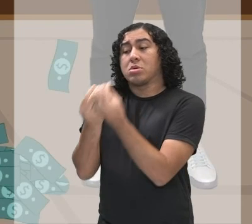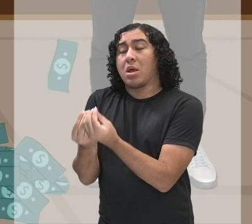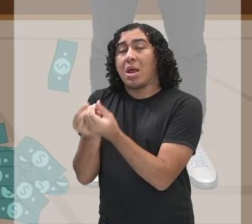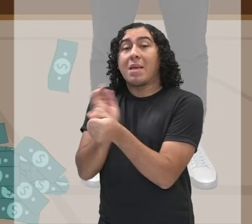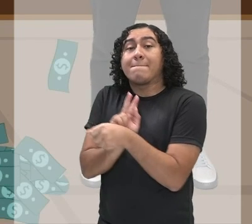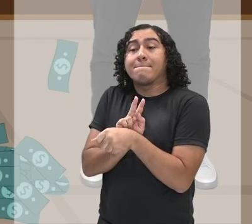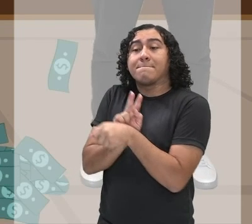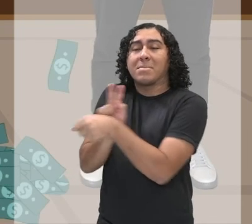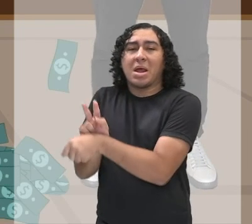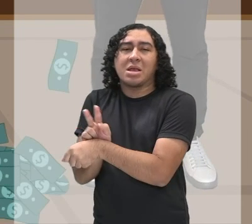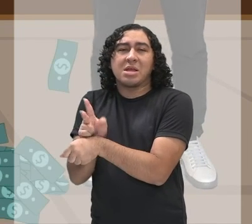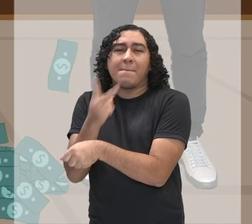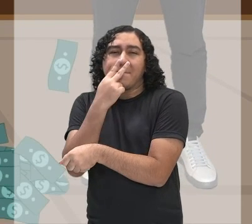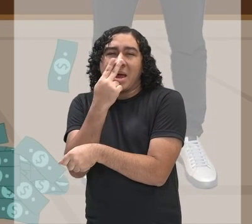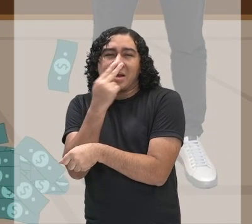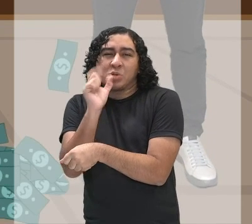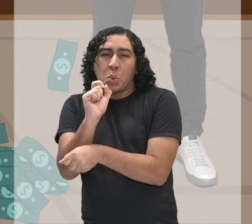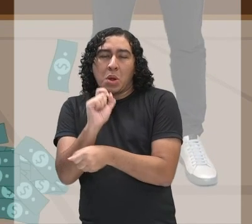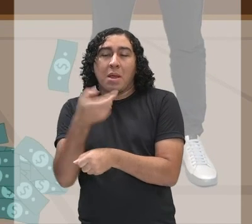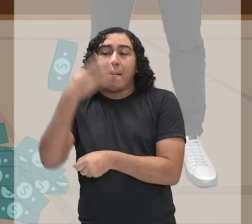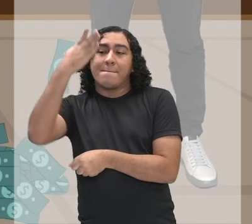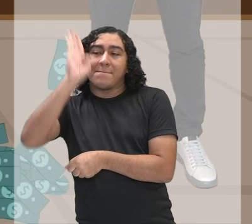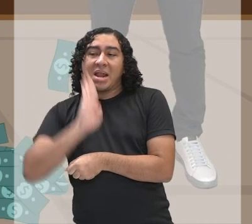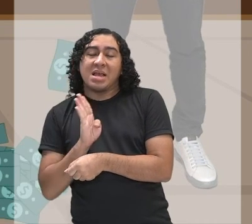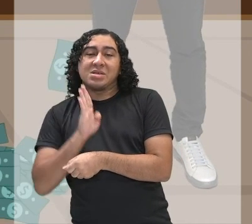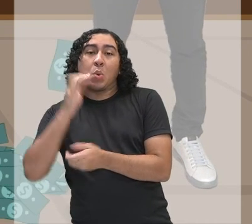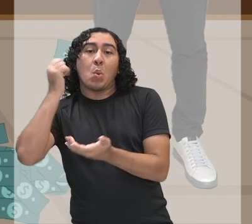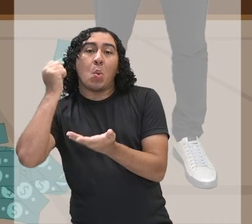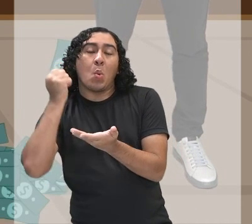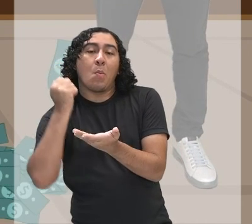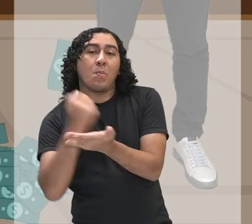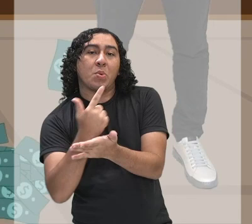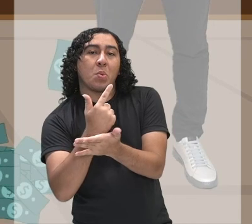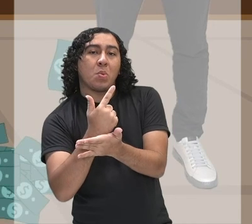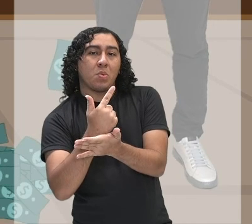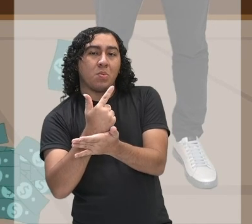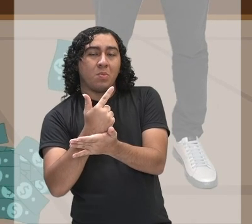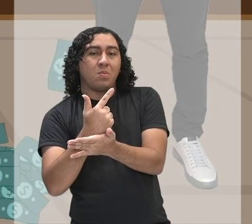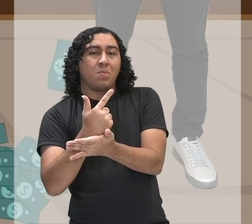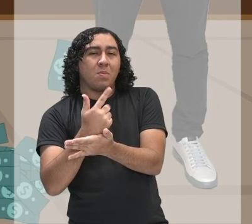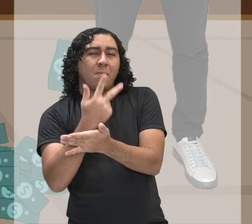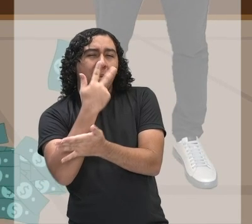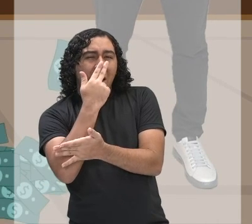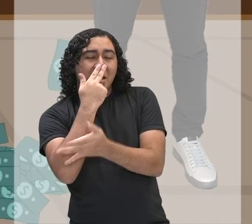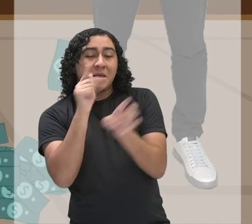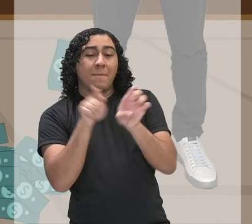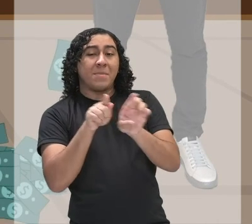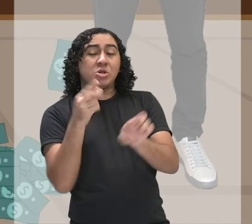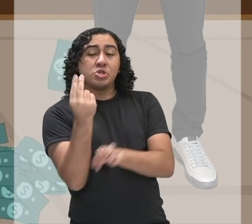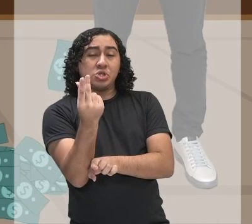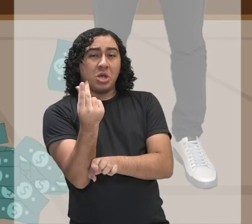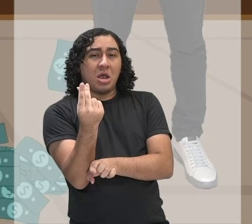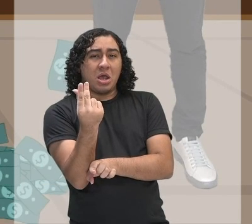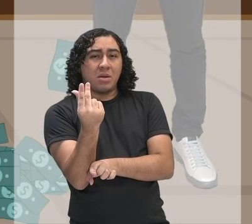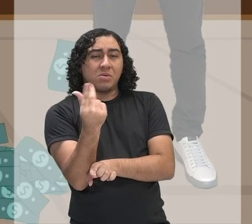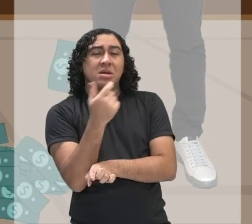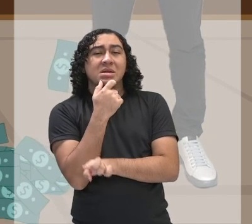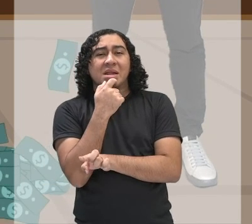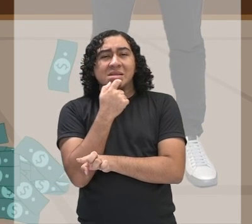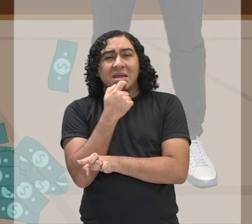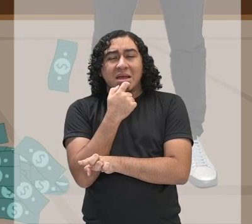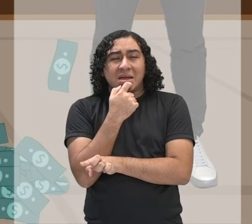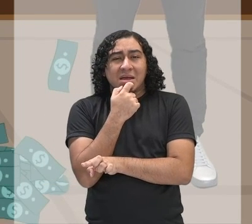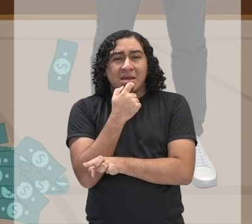tivesse comprado de Portugal a nossa independência. Todavia, esse dinheiro nem saiu da Inglaterra,